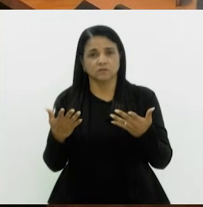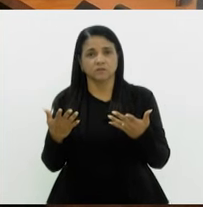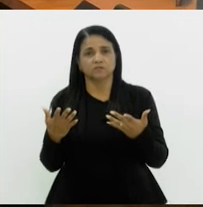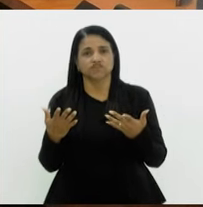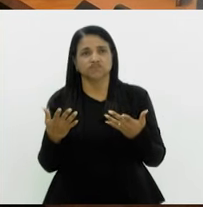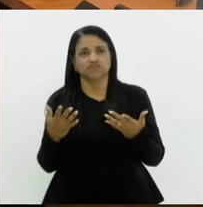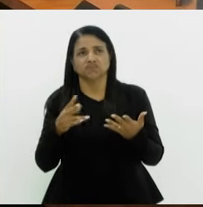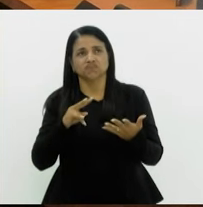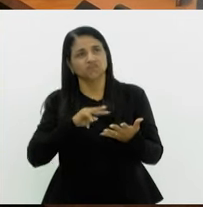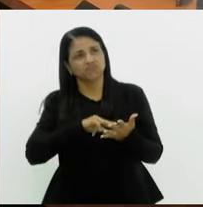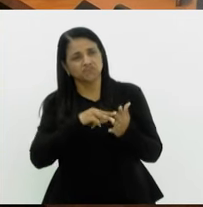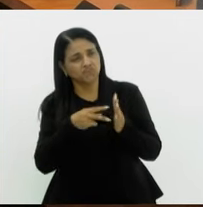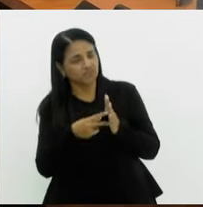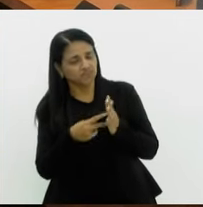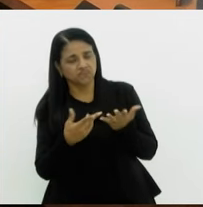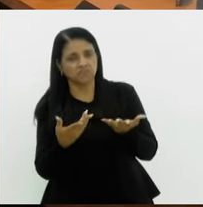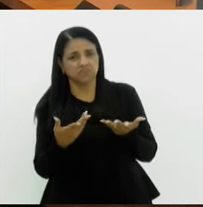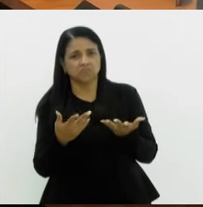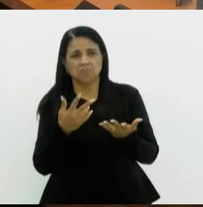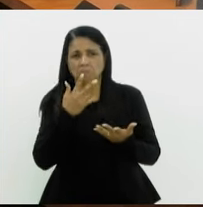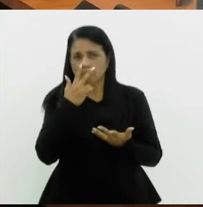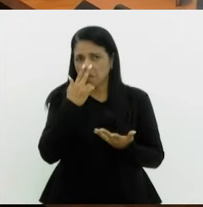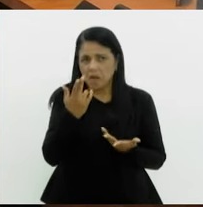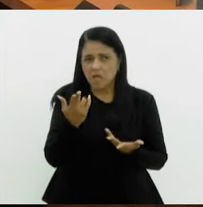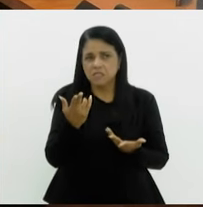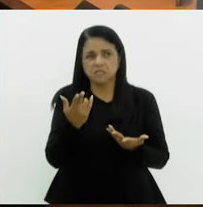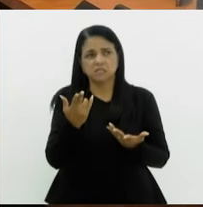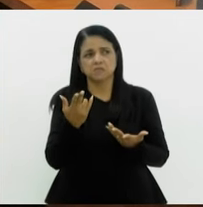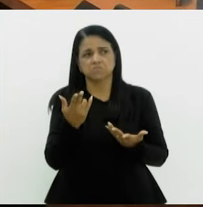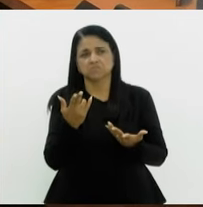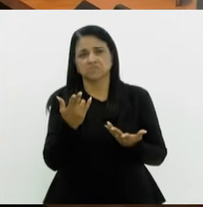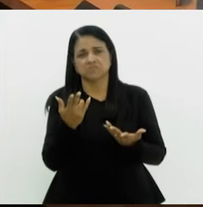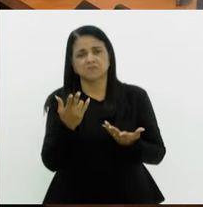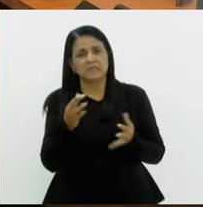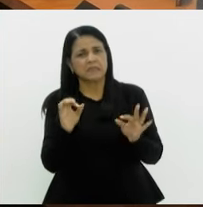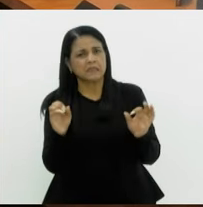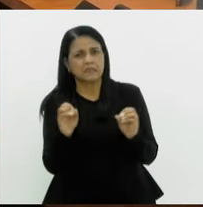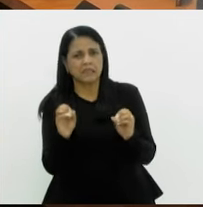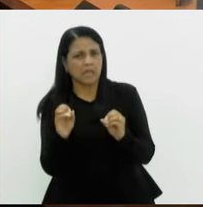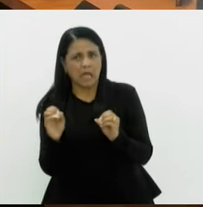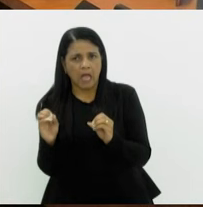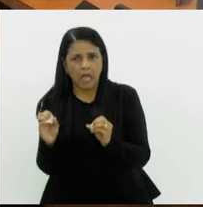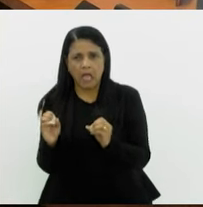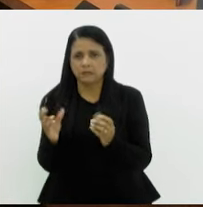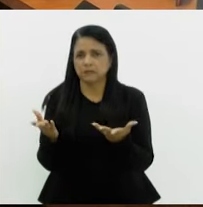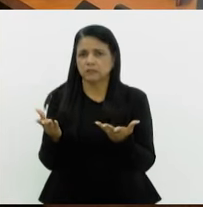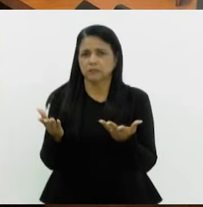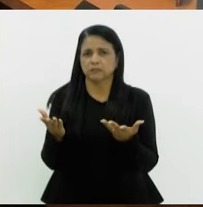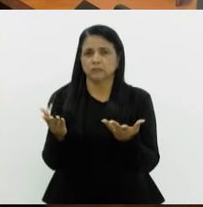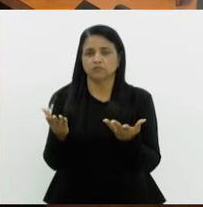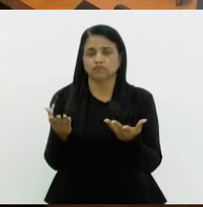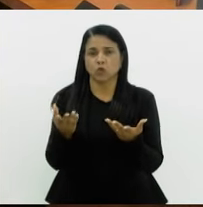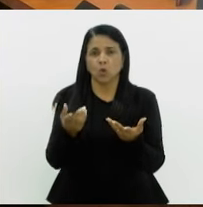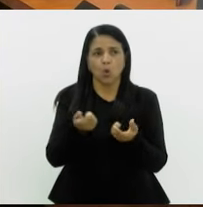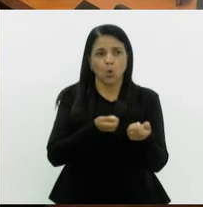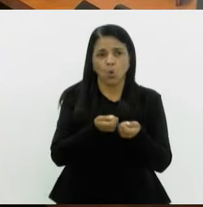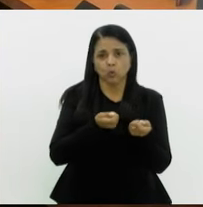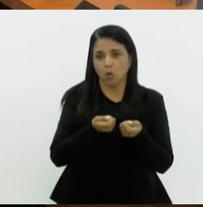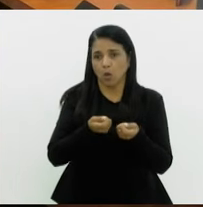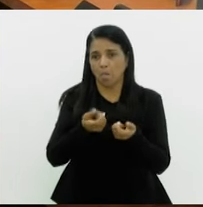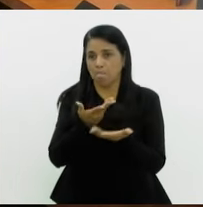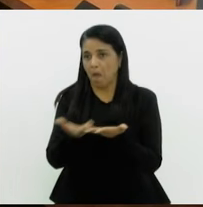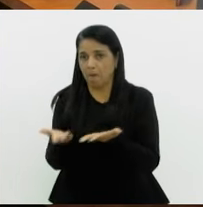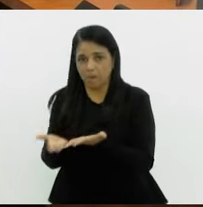sido, me parece que não teve nada assim, algo que fugisse do controle do Movimento Sem